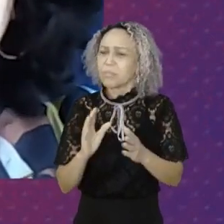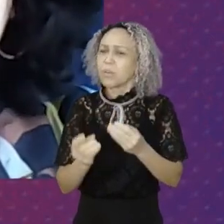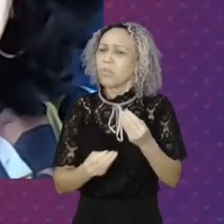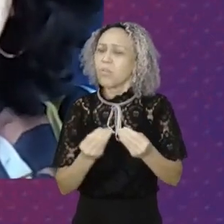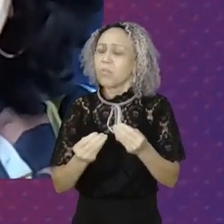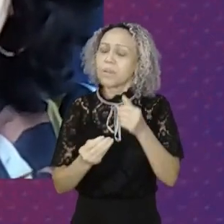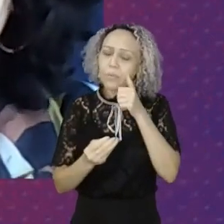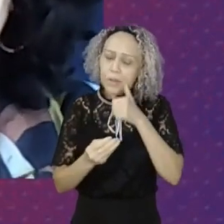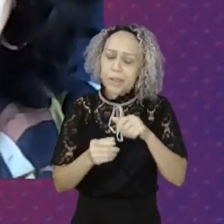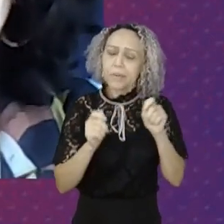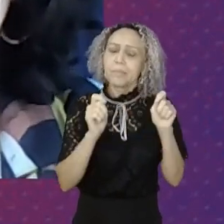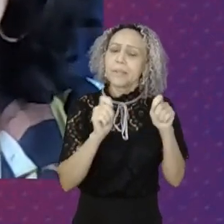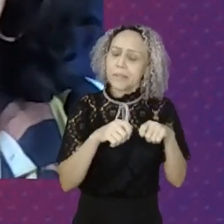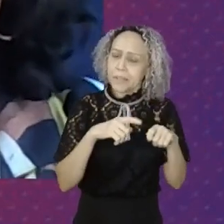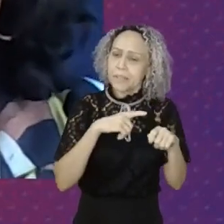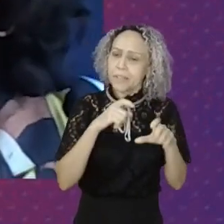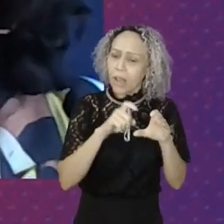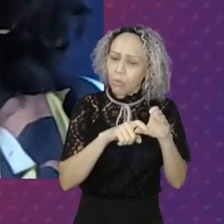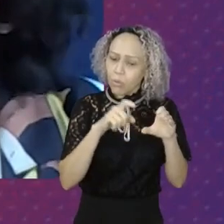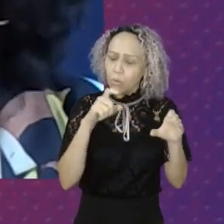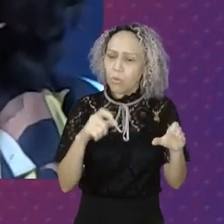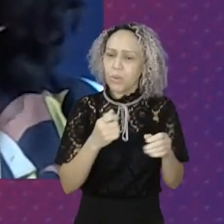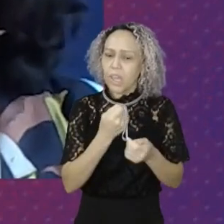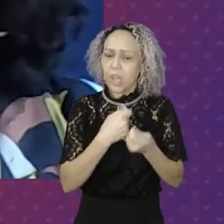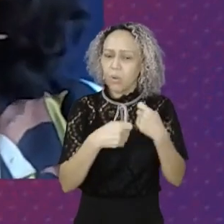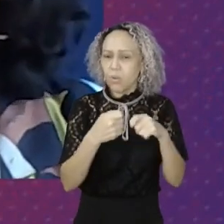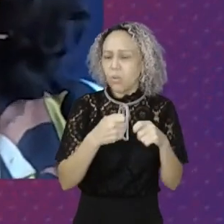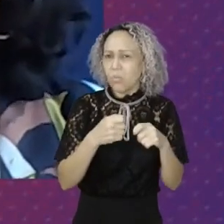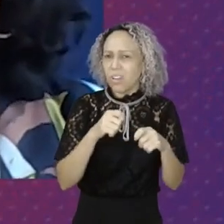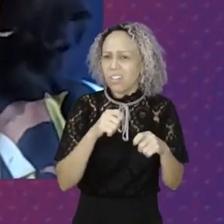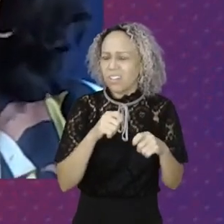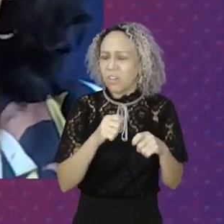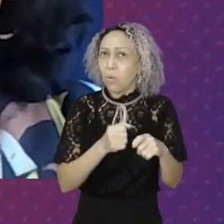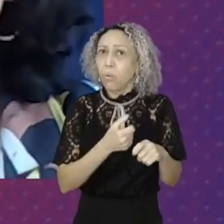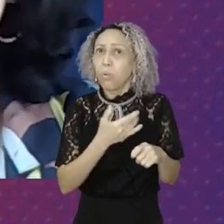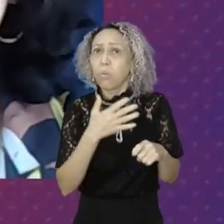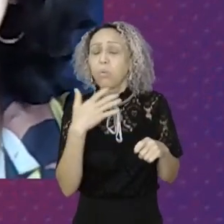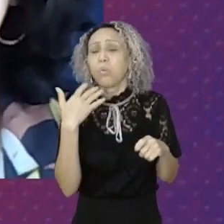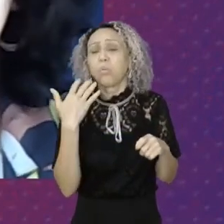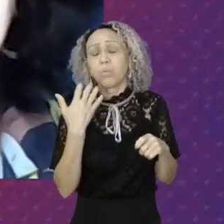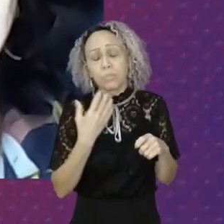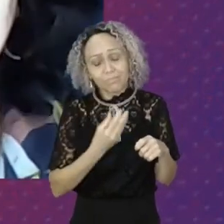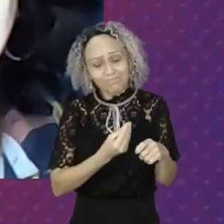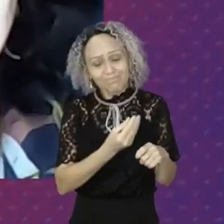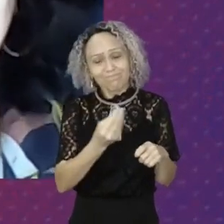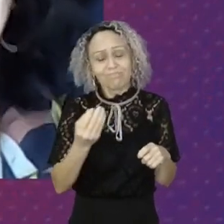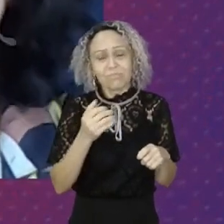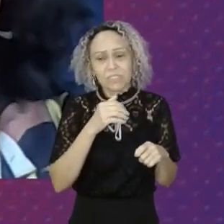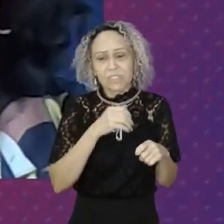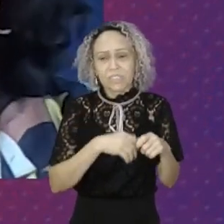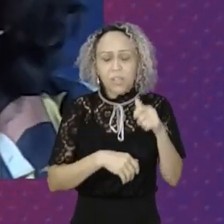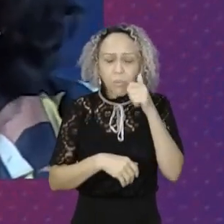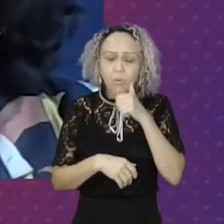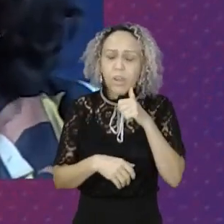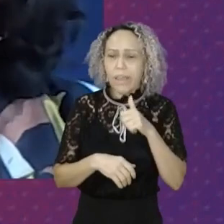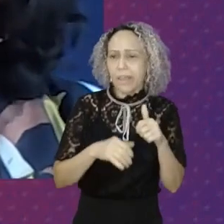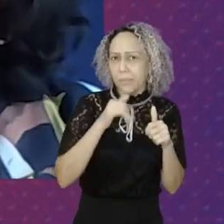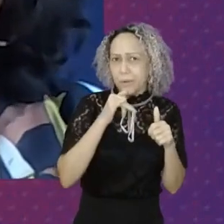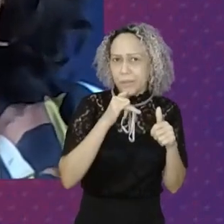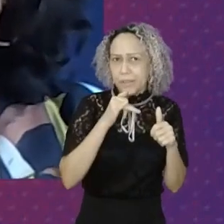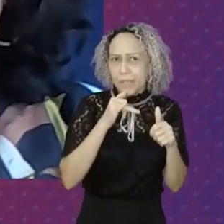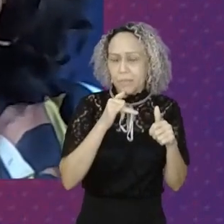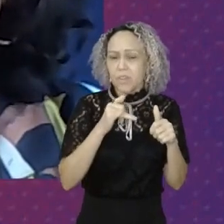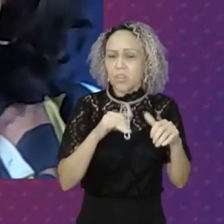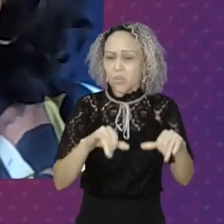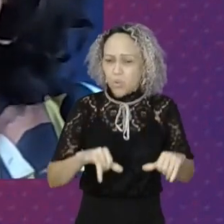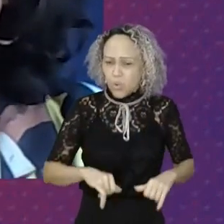vezes as mulheres se submetem à violência porque não têm alternativa, pensam nos seus filhos, nas dificuldades